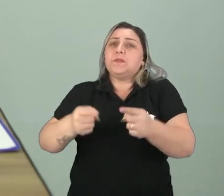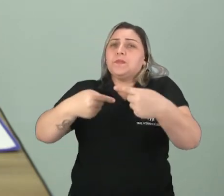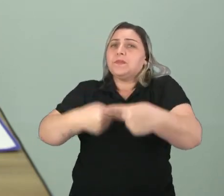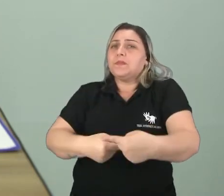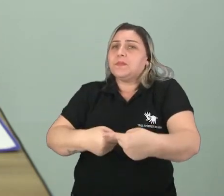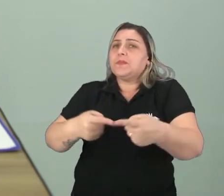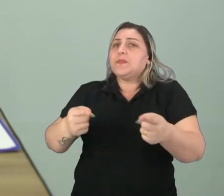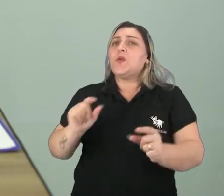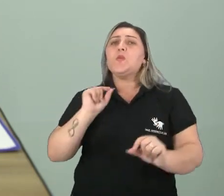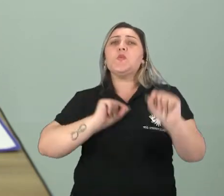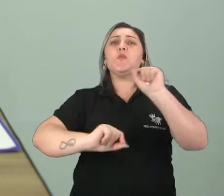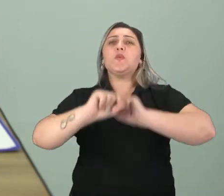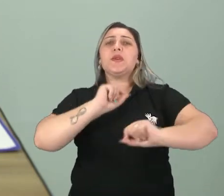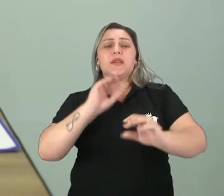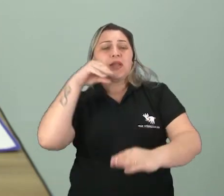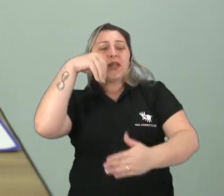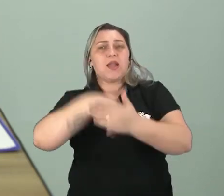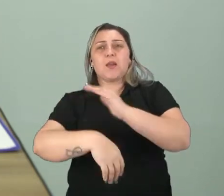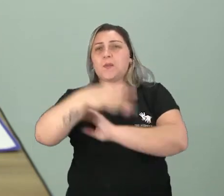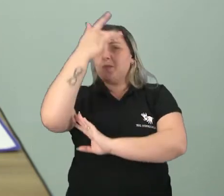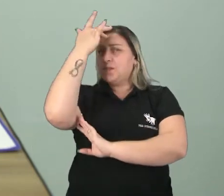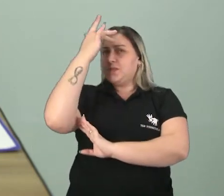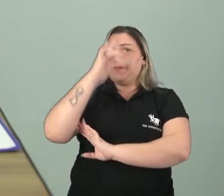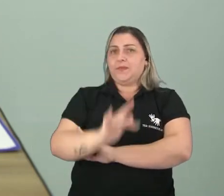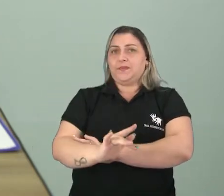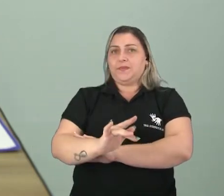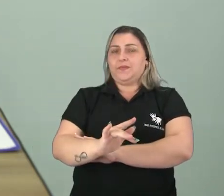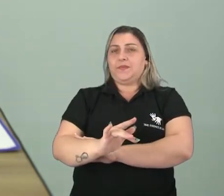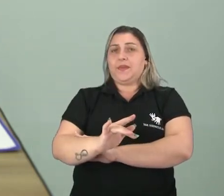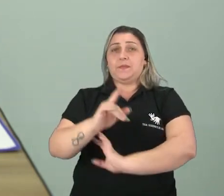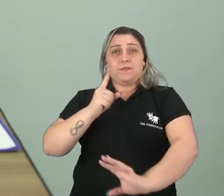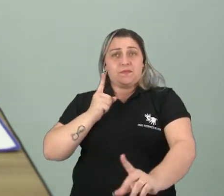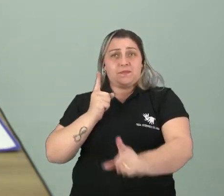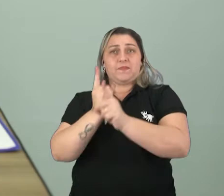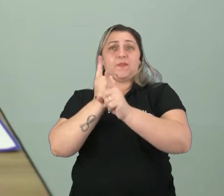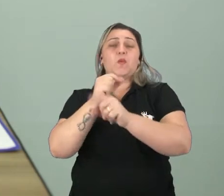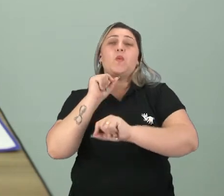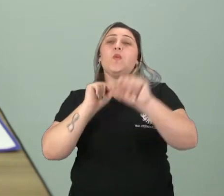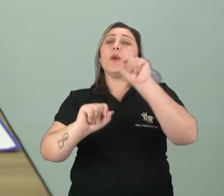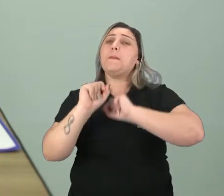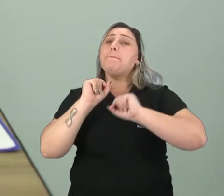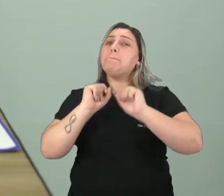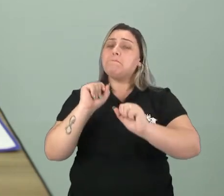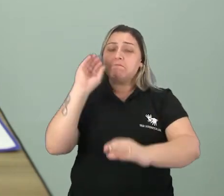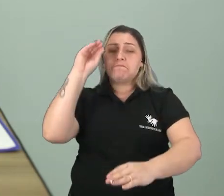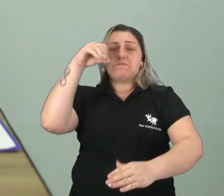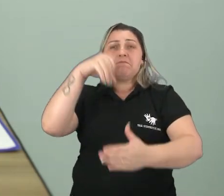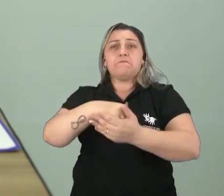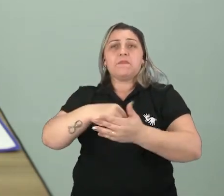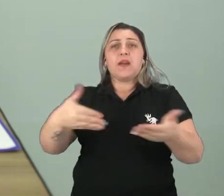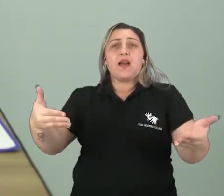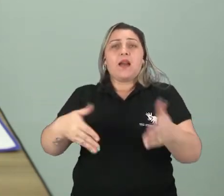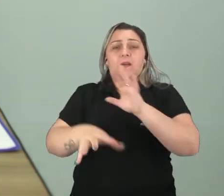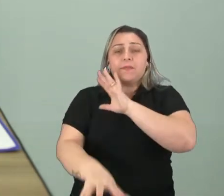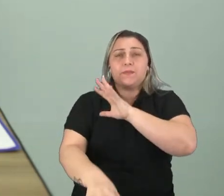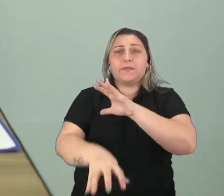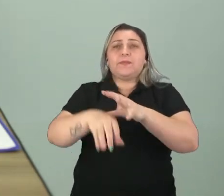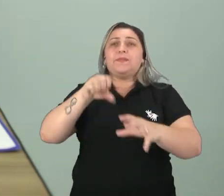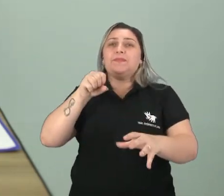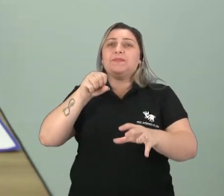desta caixa que será que tem dentro Eu não sei não para descobrir o que pode estar lá dentro